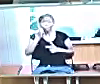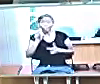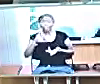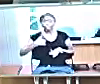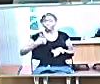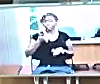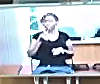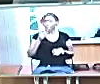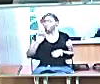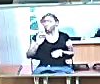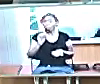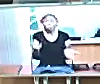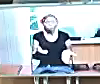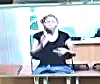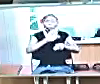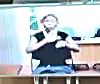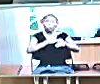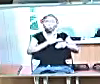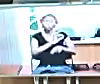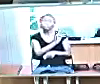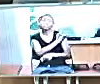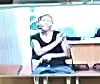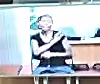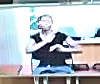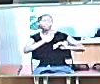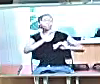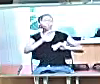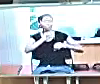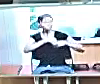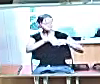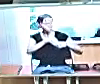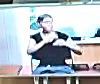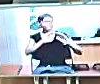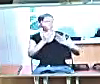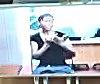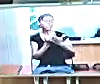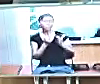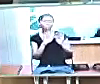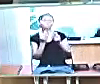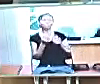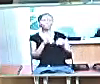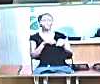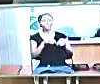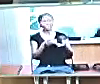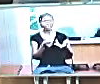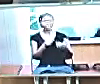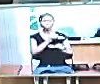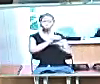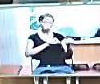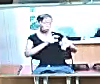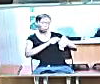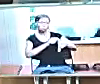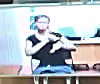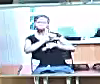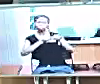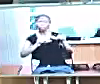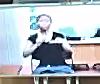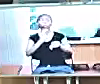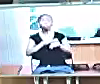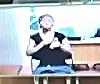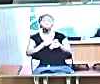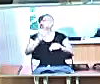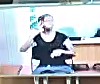fazendo o curso técnico em agropecuária nas escolas famílias agrícolas em regime de alternância autorizado com os autorizado ou reconhecido